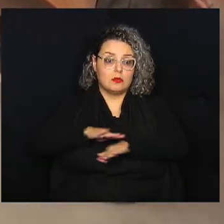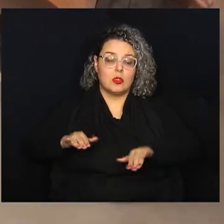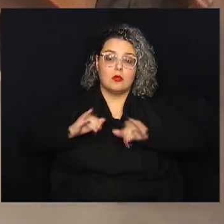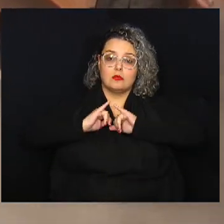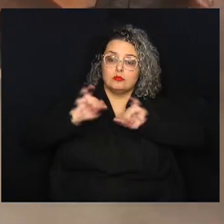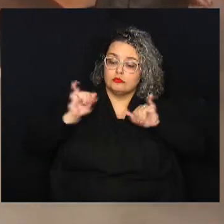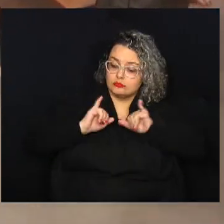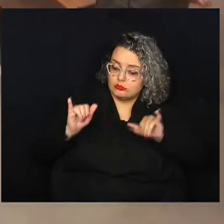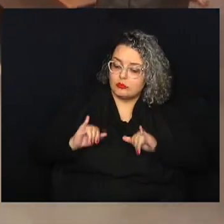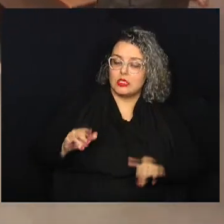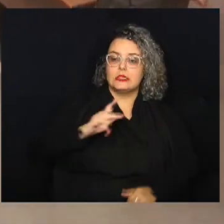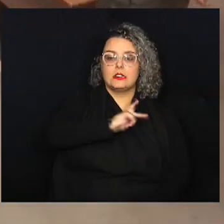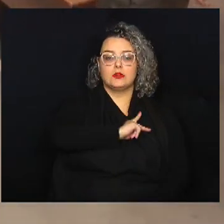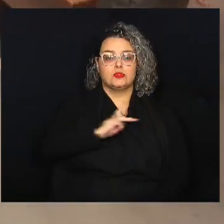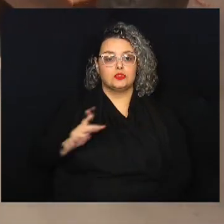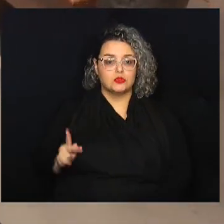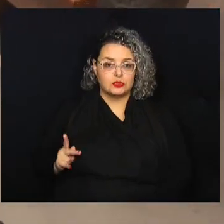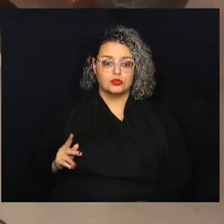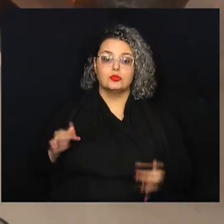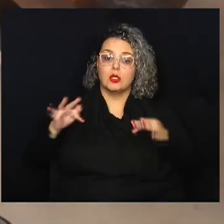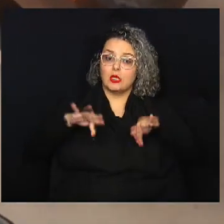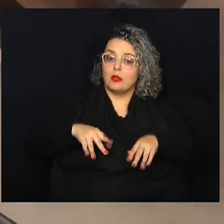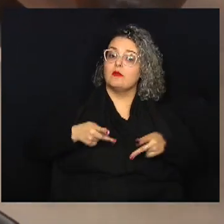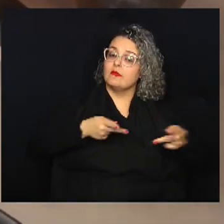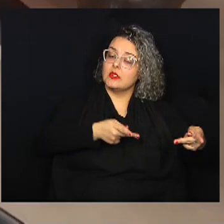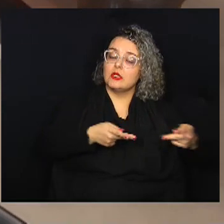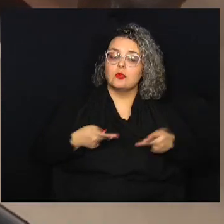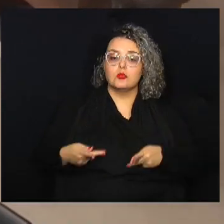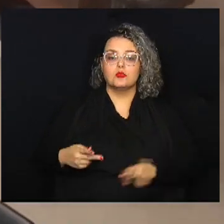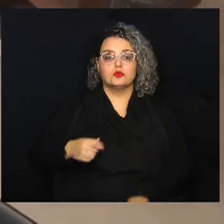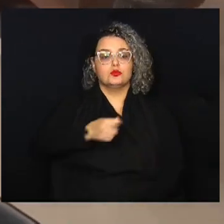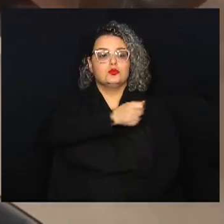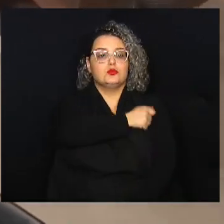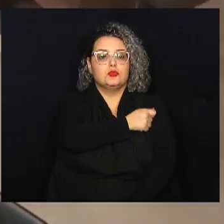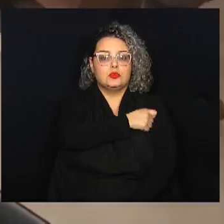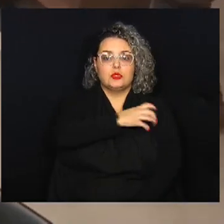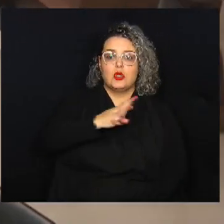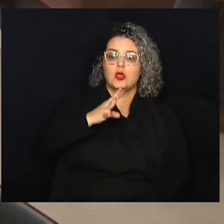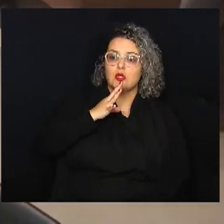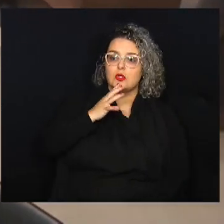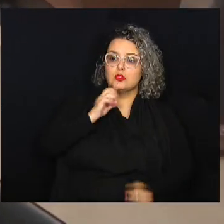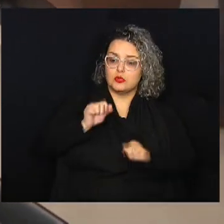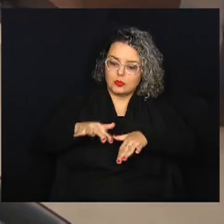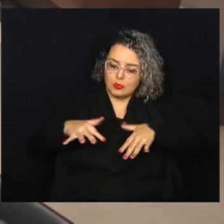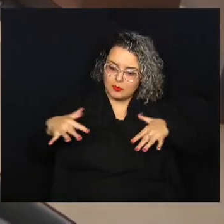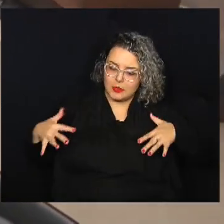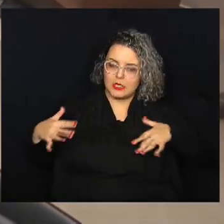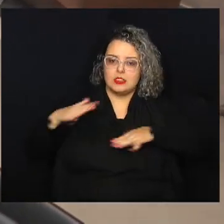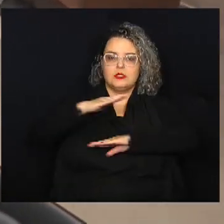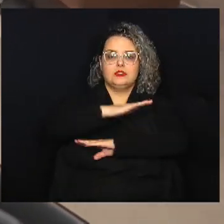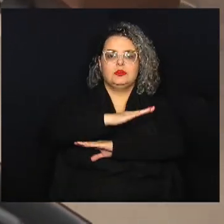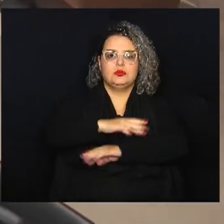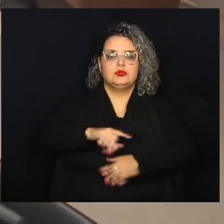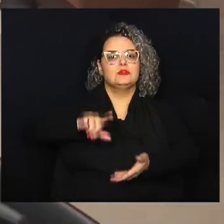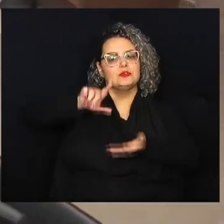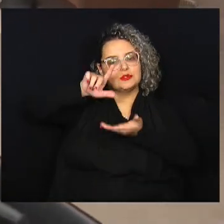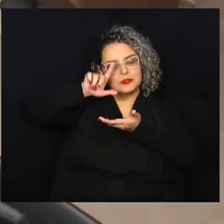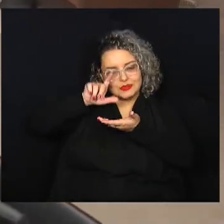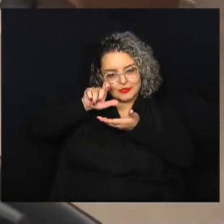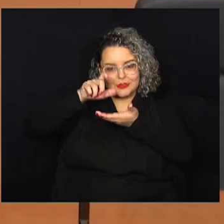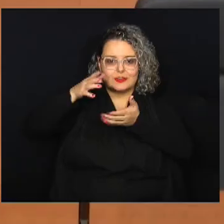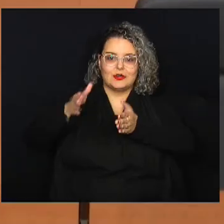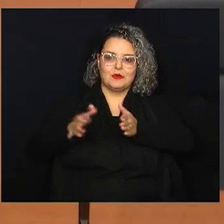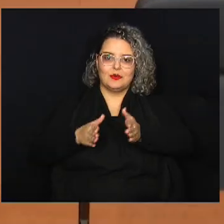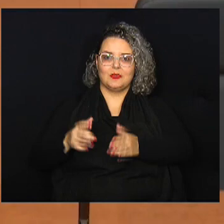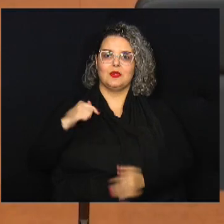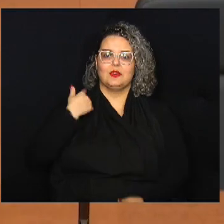da Casa de Leis. Ao final da visita, os estudantes conheceram o plenário da Câmara e registraram o momento. A